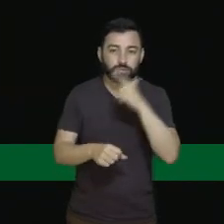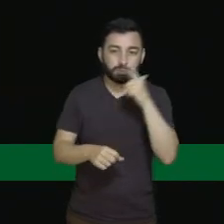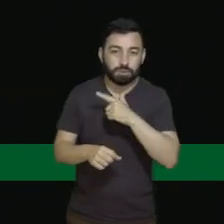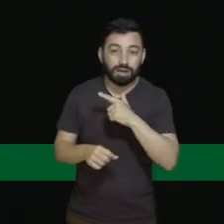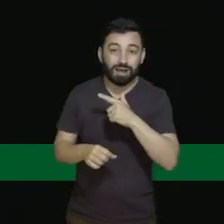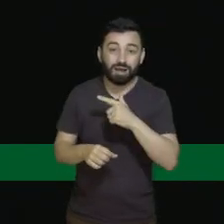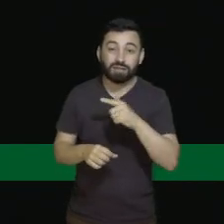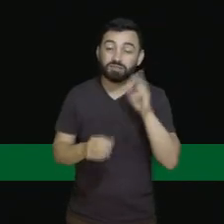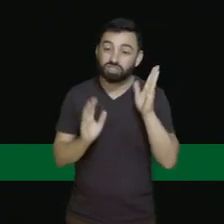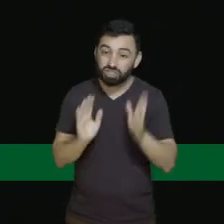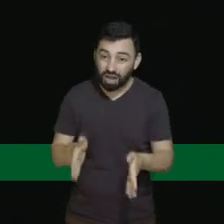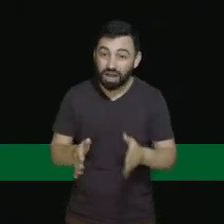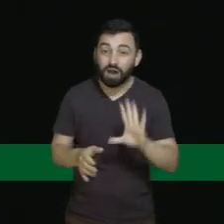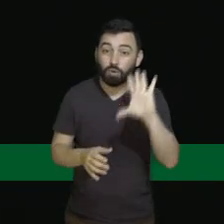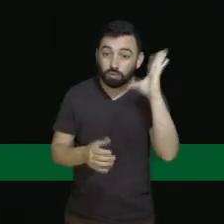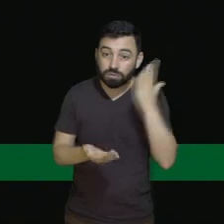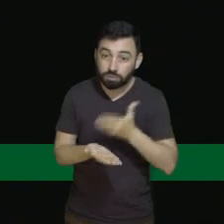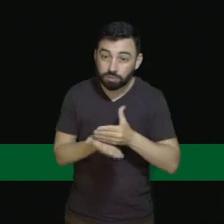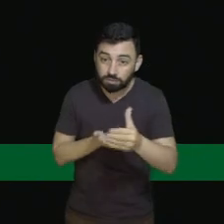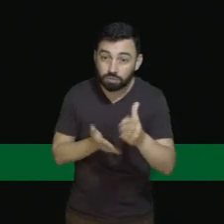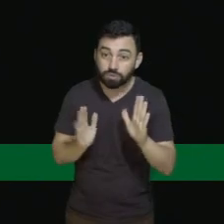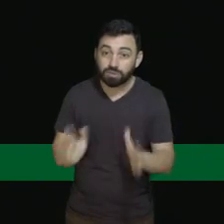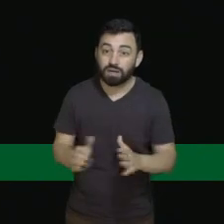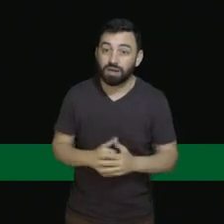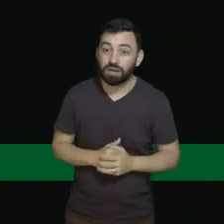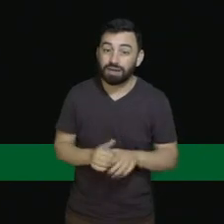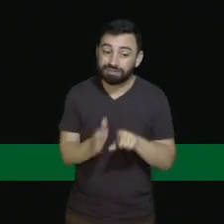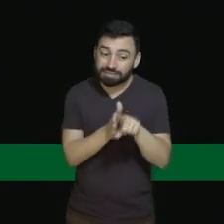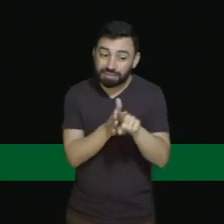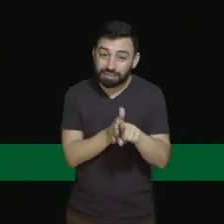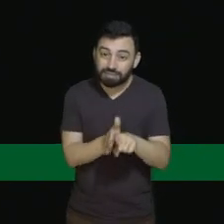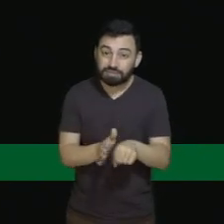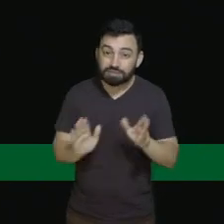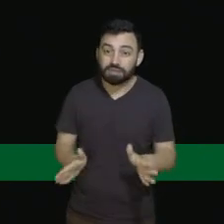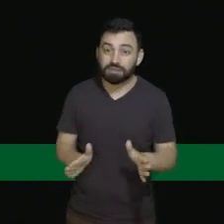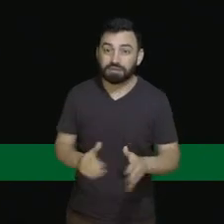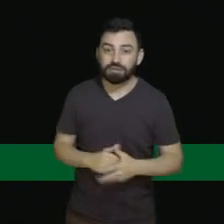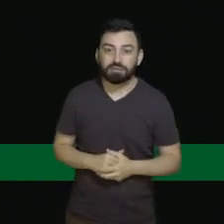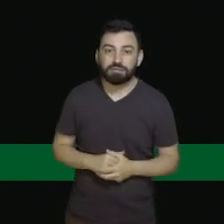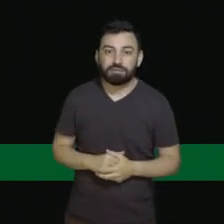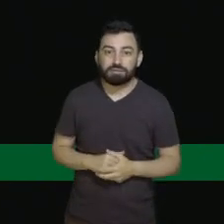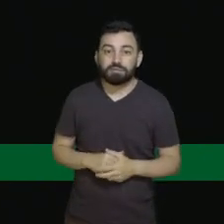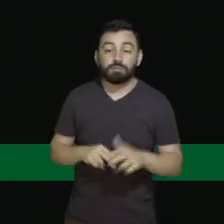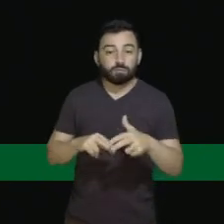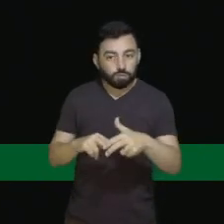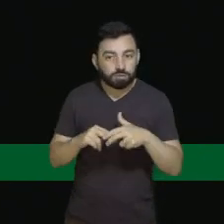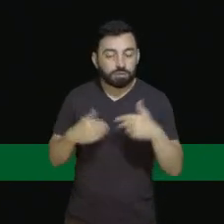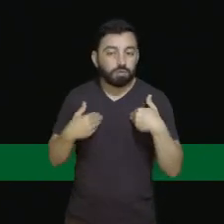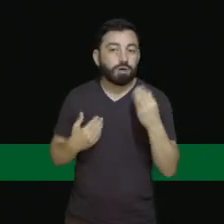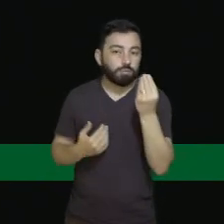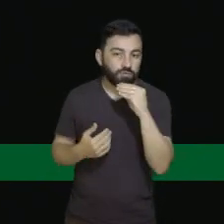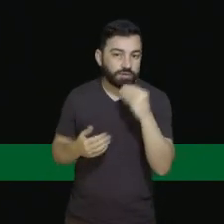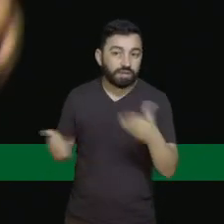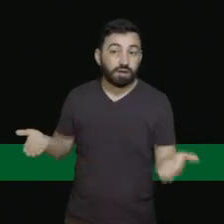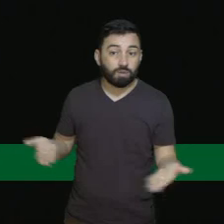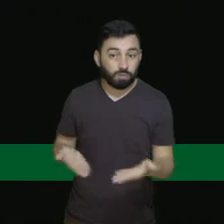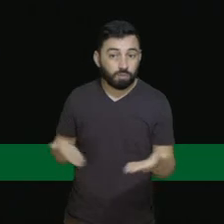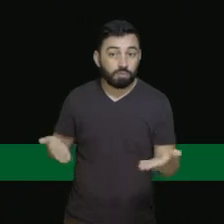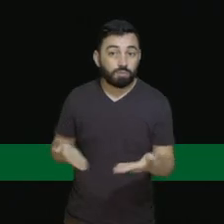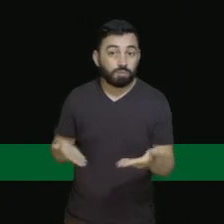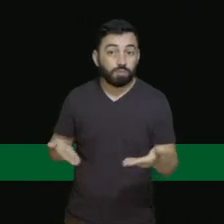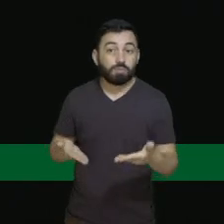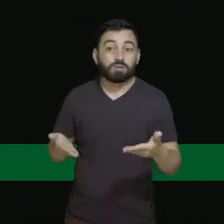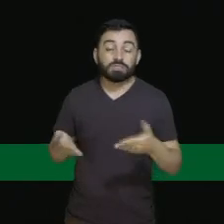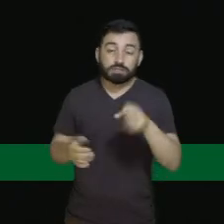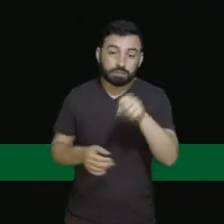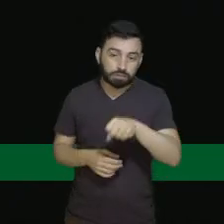está acontecendo, essa obra está sendo realizada. Então é por isso que quero aproveitar esse momento para dizer que hoje